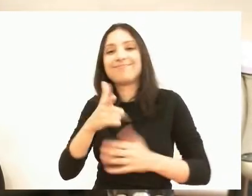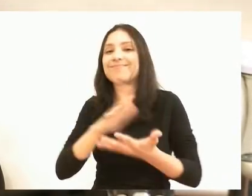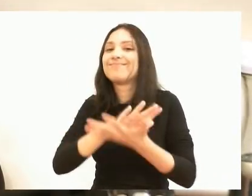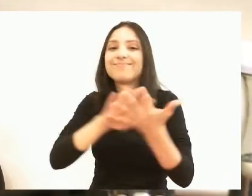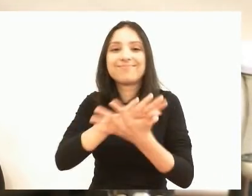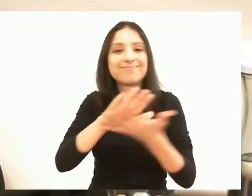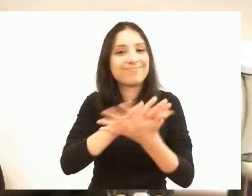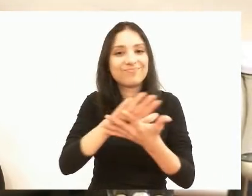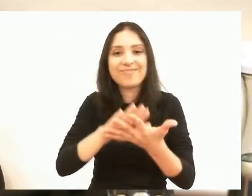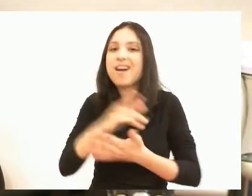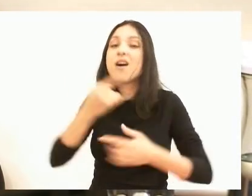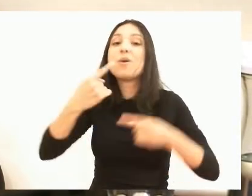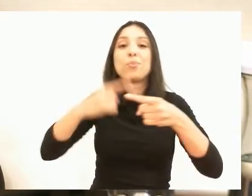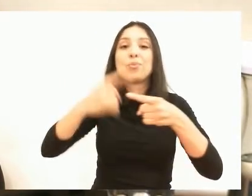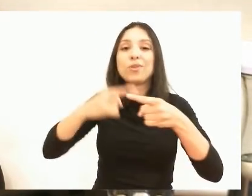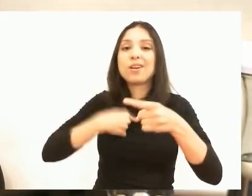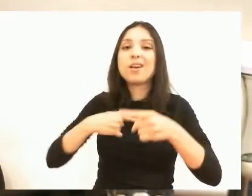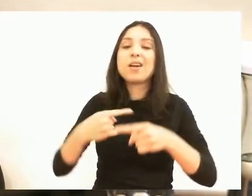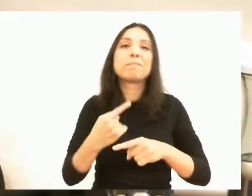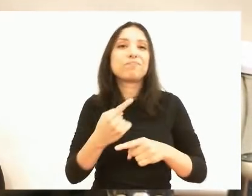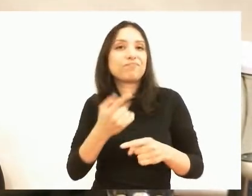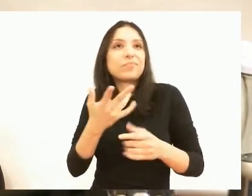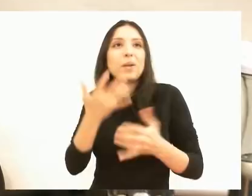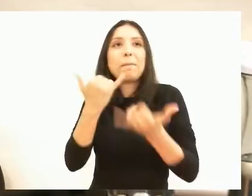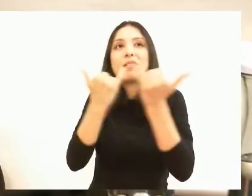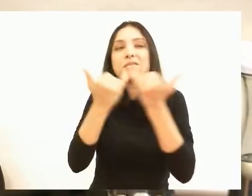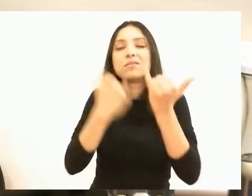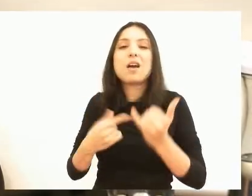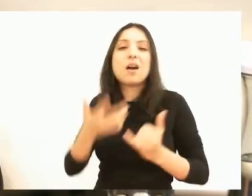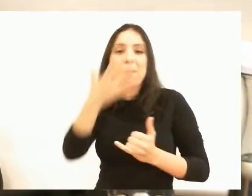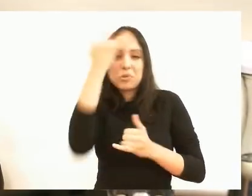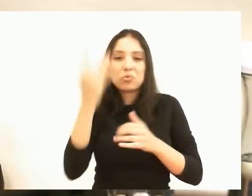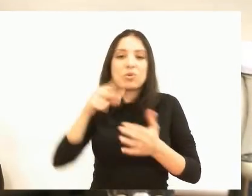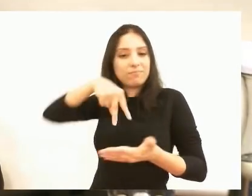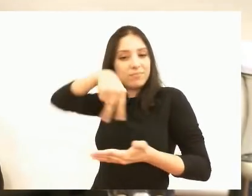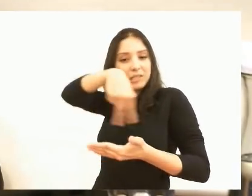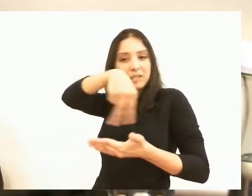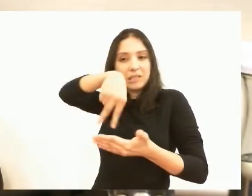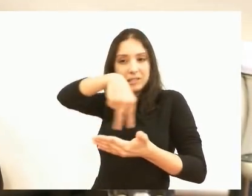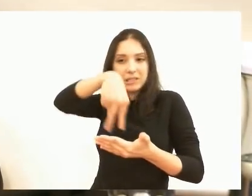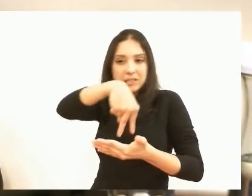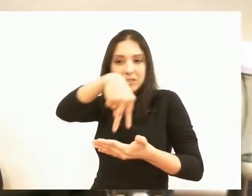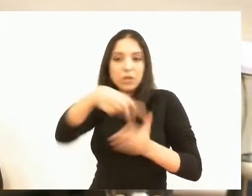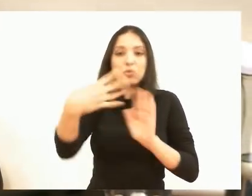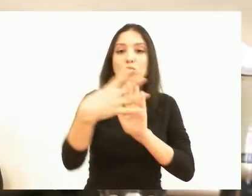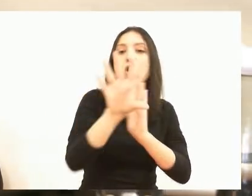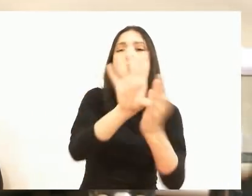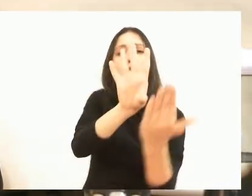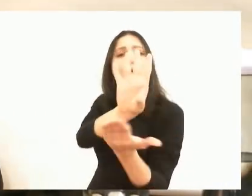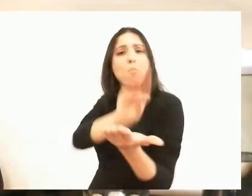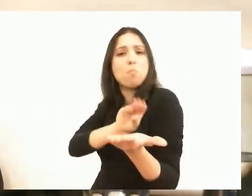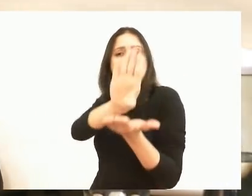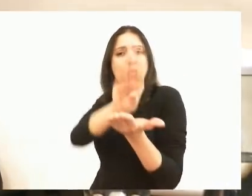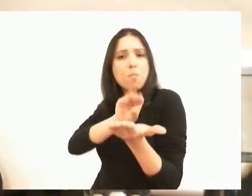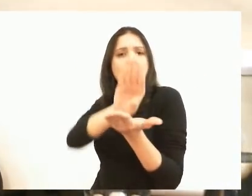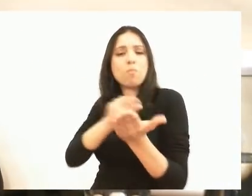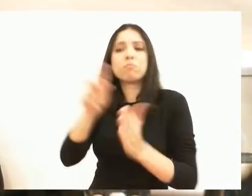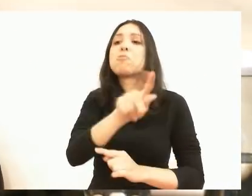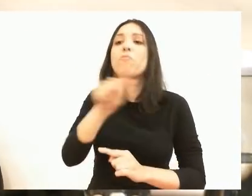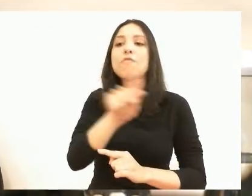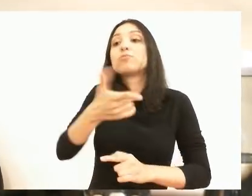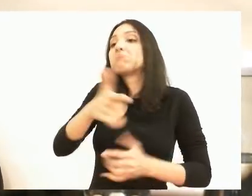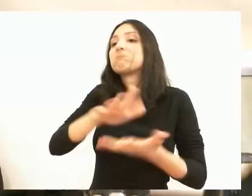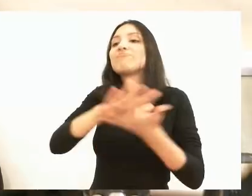copiando que está na frente e o professor olhando pelo retrovisor o espelho o aluno pelo retrovisor